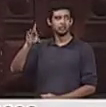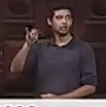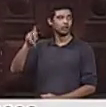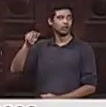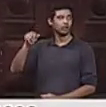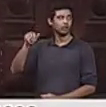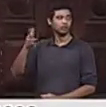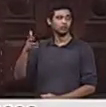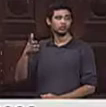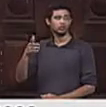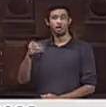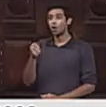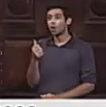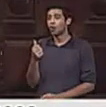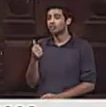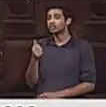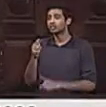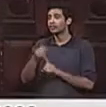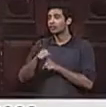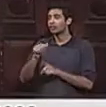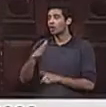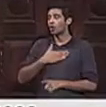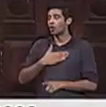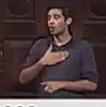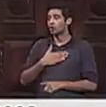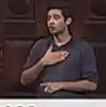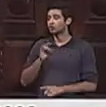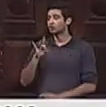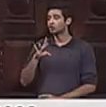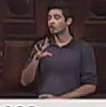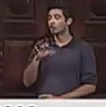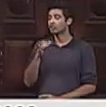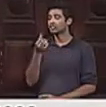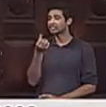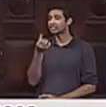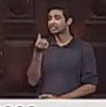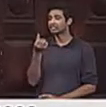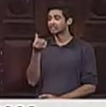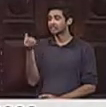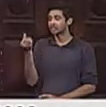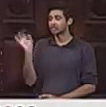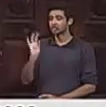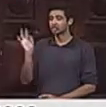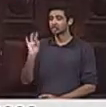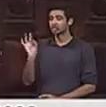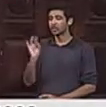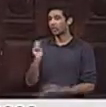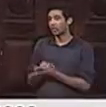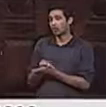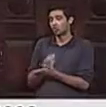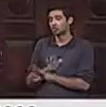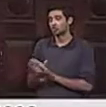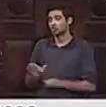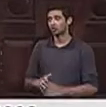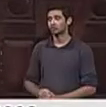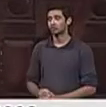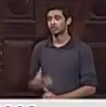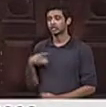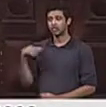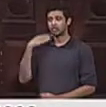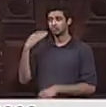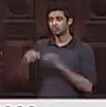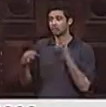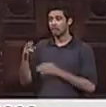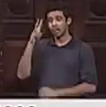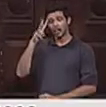agosto, cerca de 16% apenas foram executados. Na audiência se lembrou que o